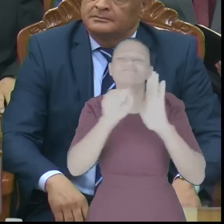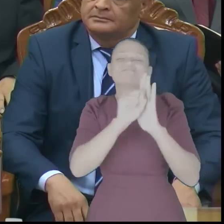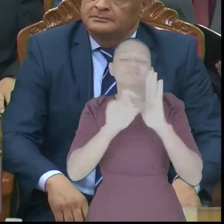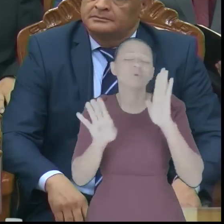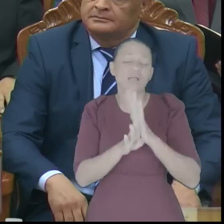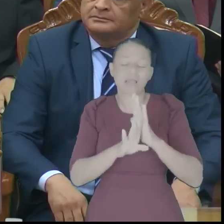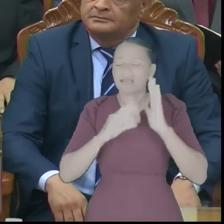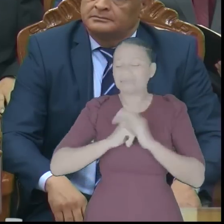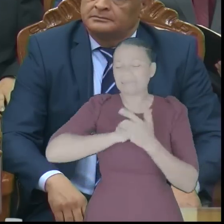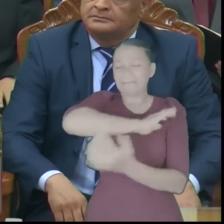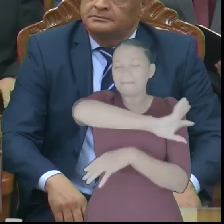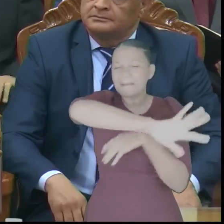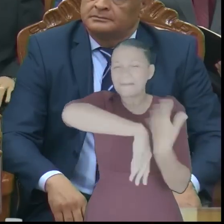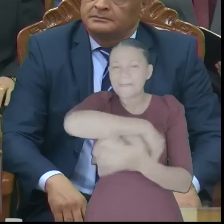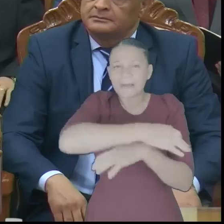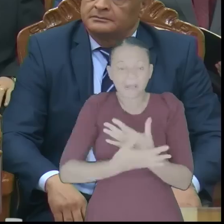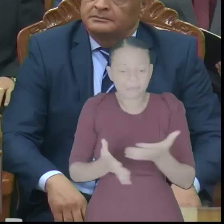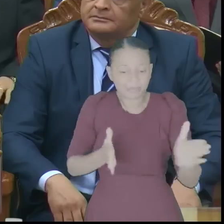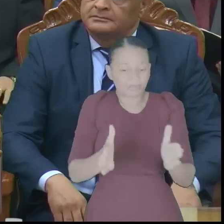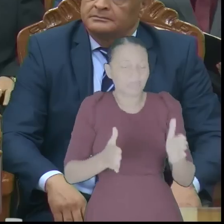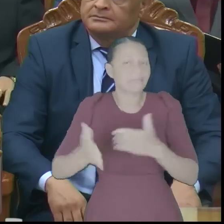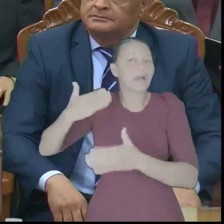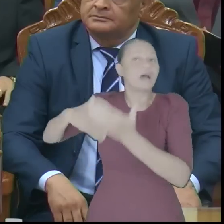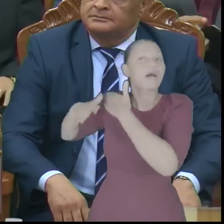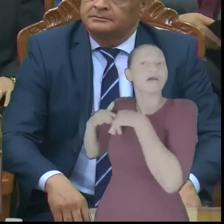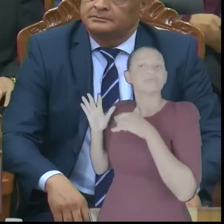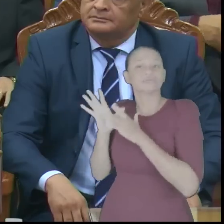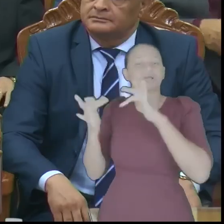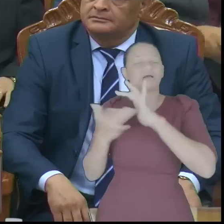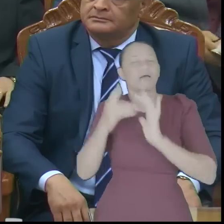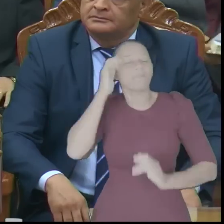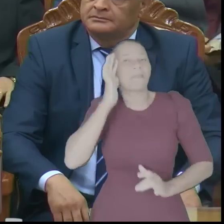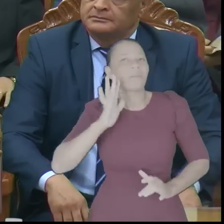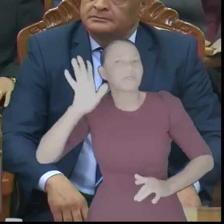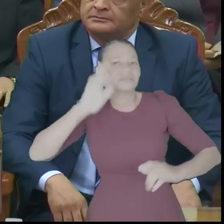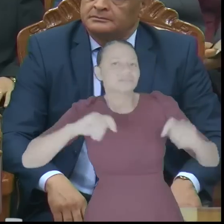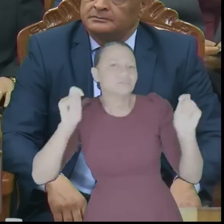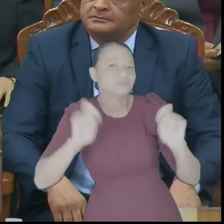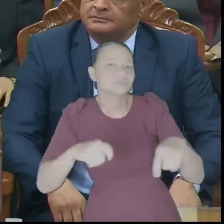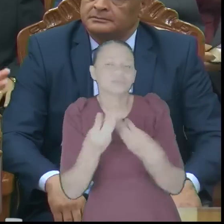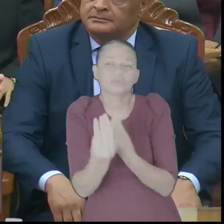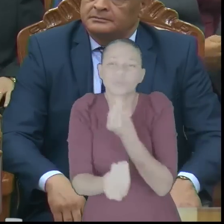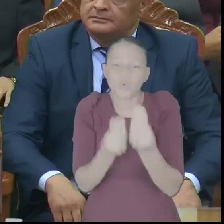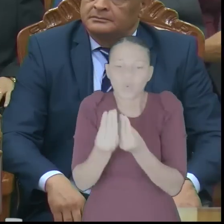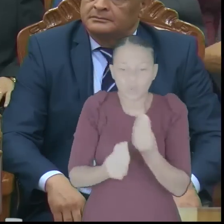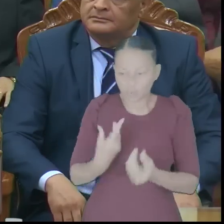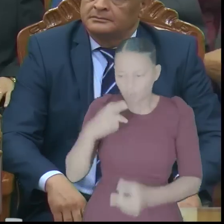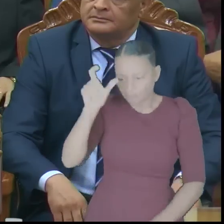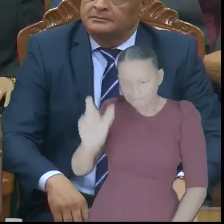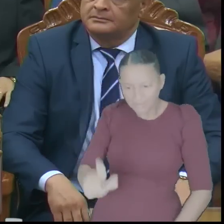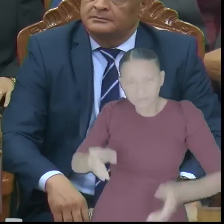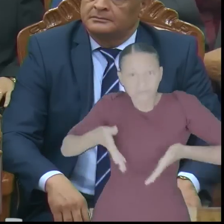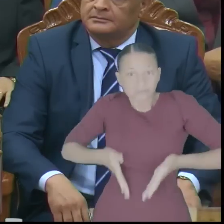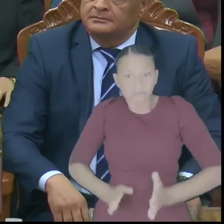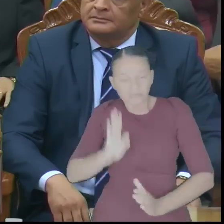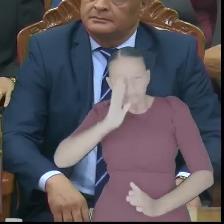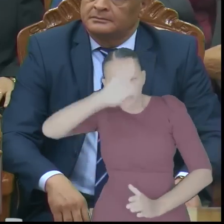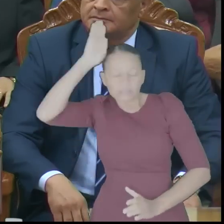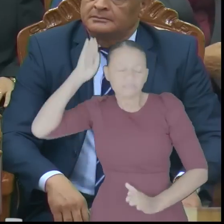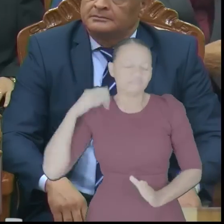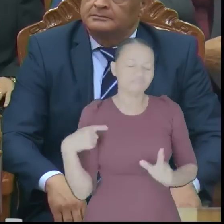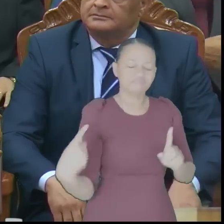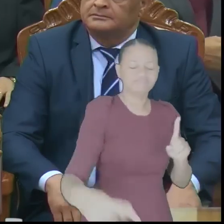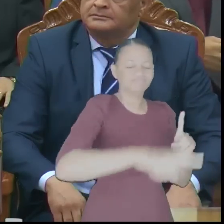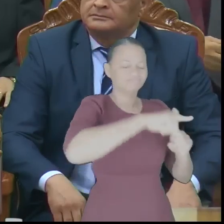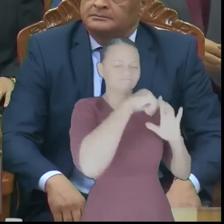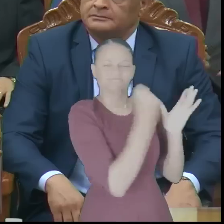No tempo de Jesus, não se podia imaginar a possibilidade de um romano, por exemplo, estar na cruz. A cruz